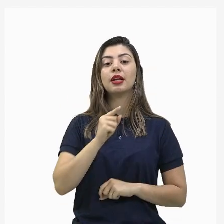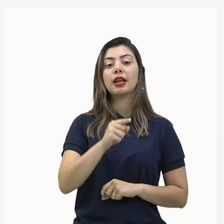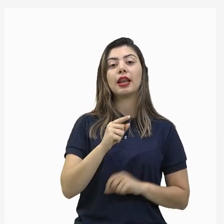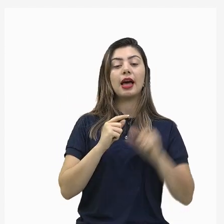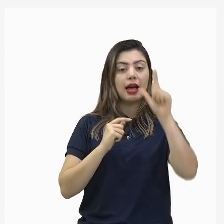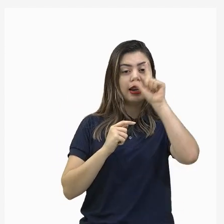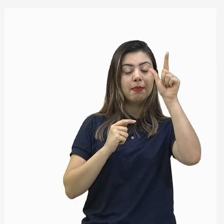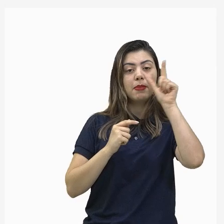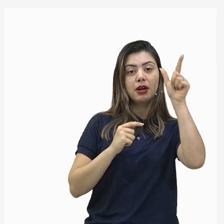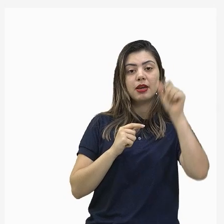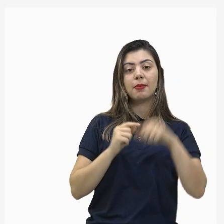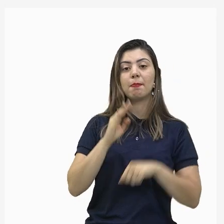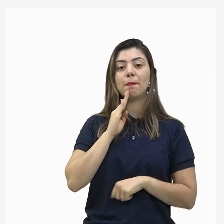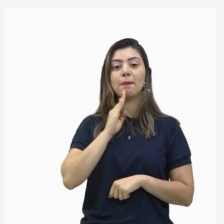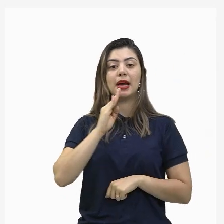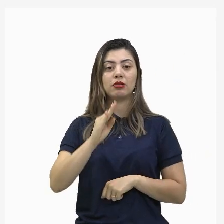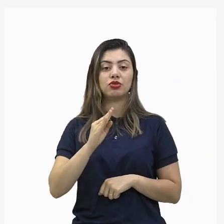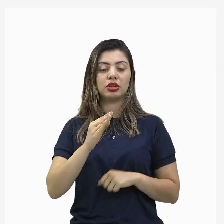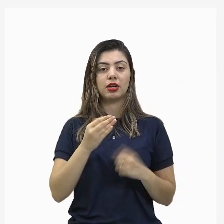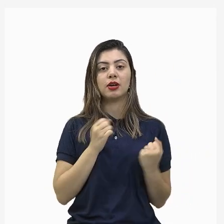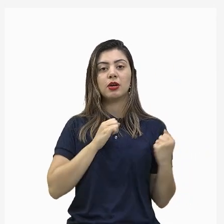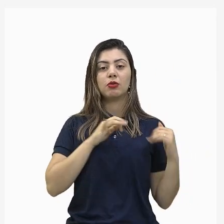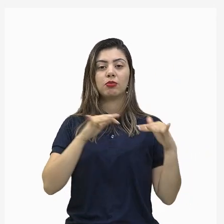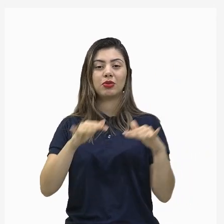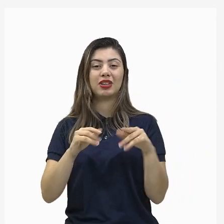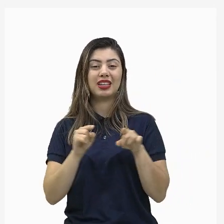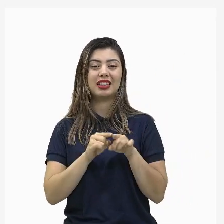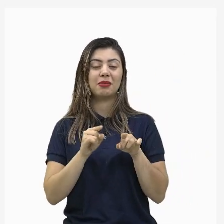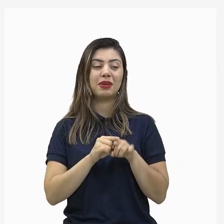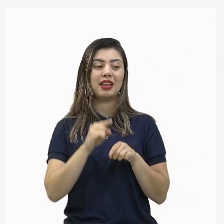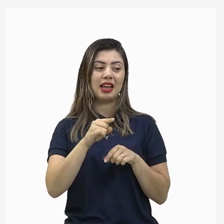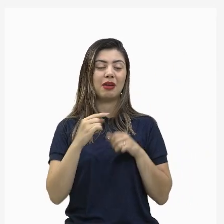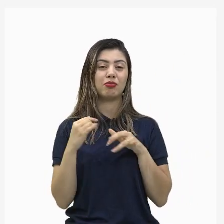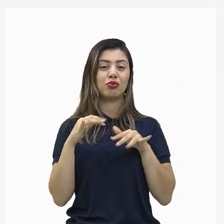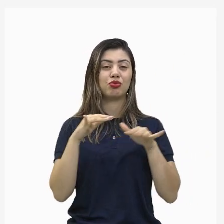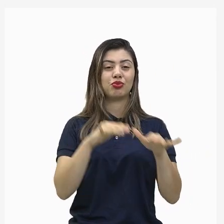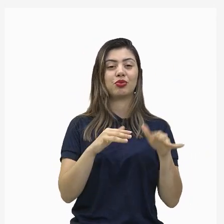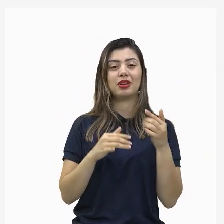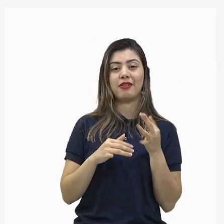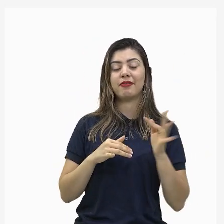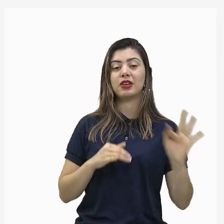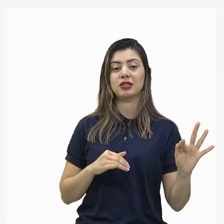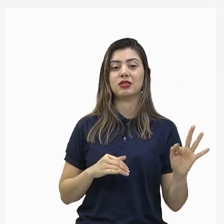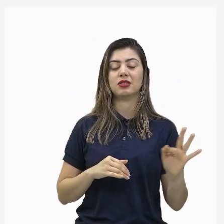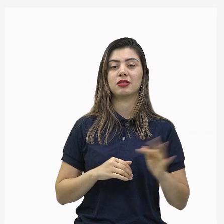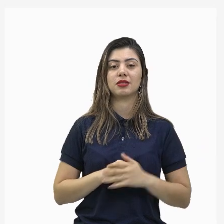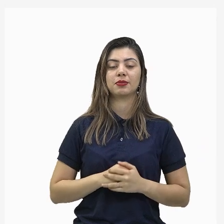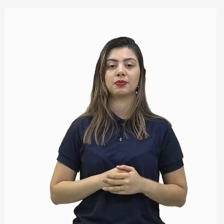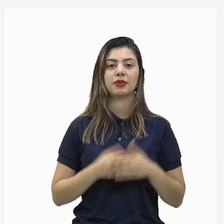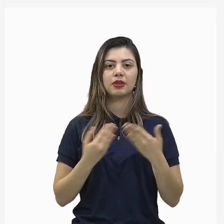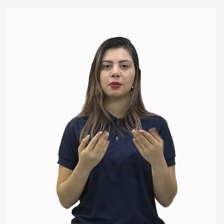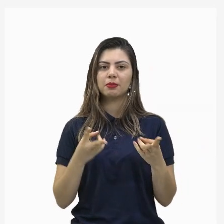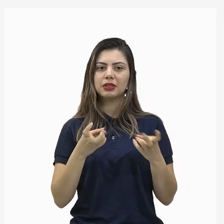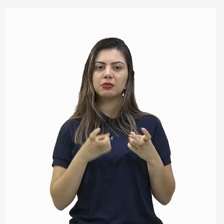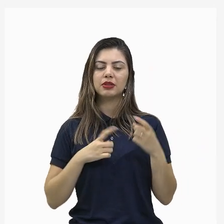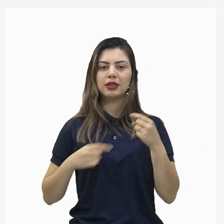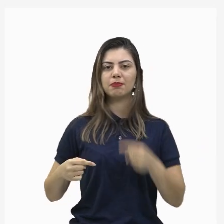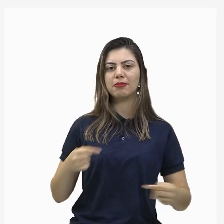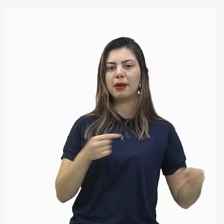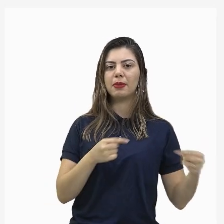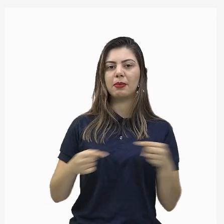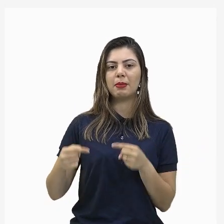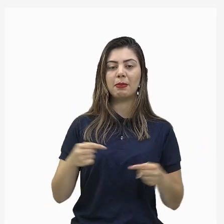da Bélgica e avanço sobre a França, tá? Então, que são as rivalidades aí